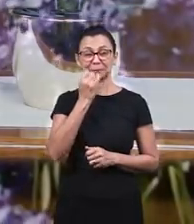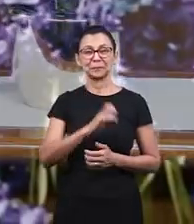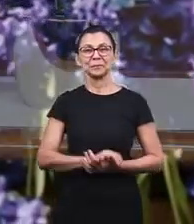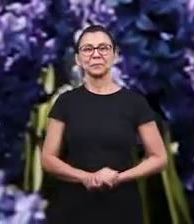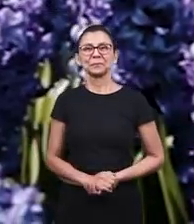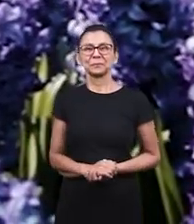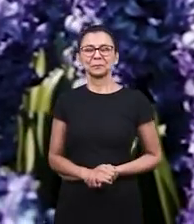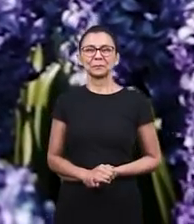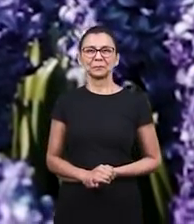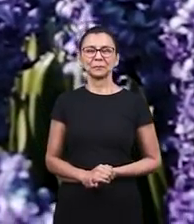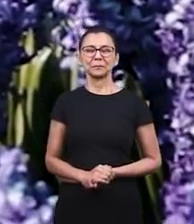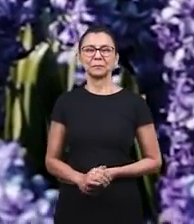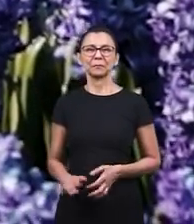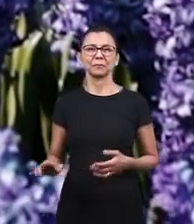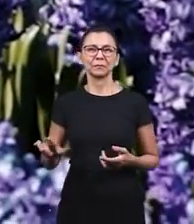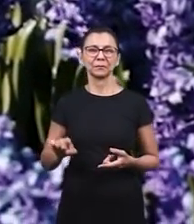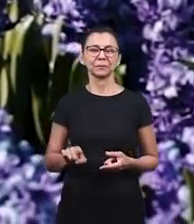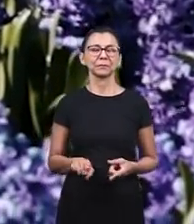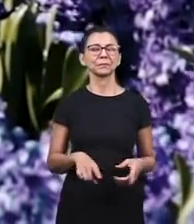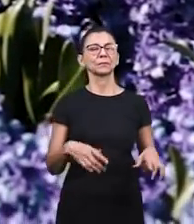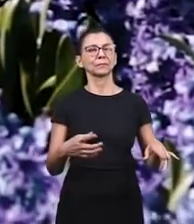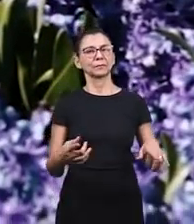segunda pergunta.